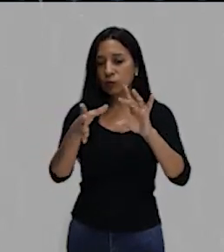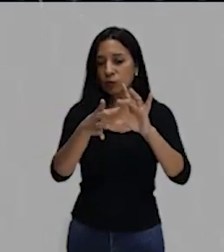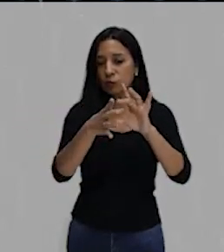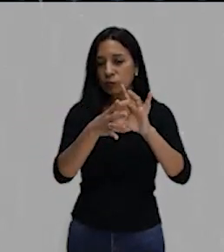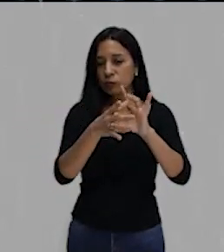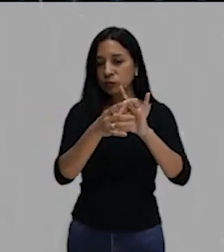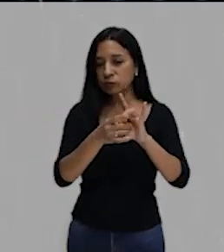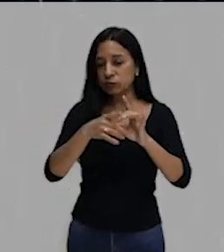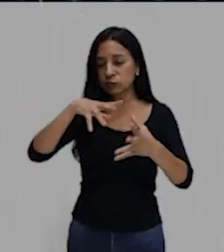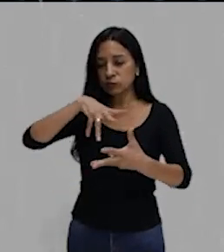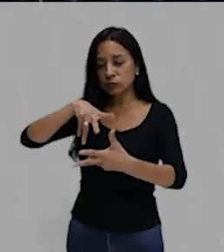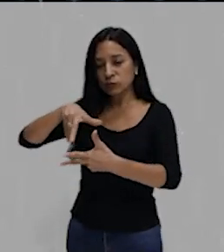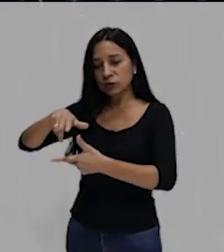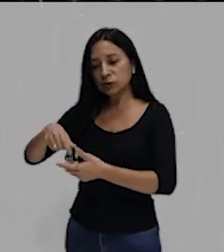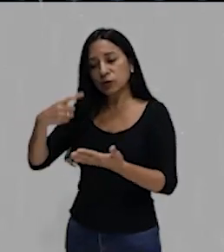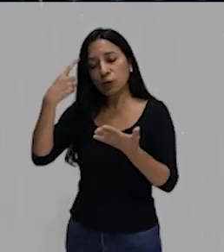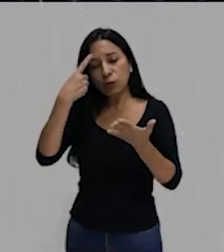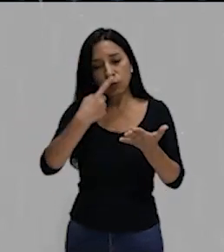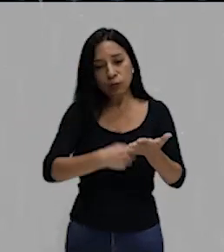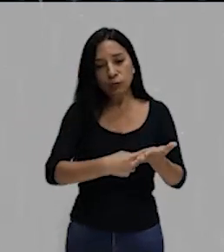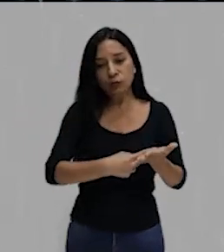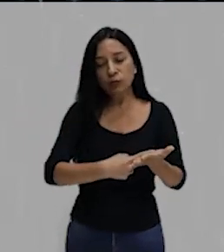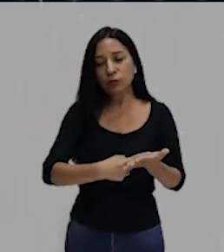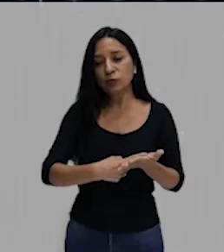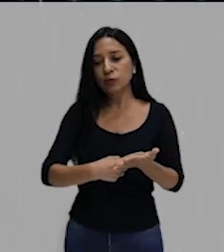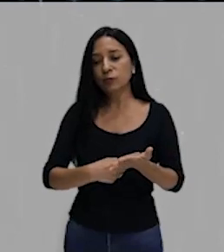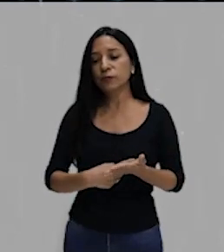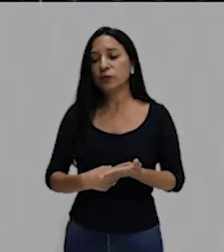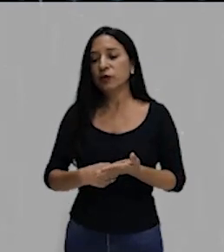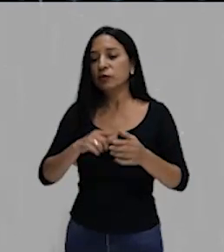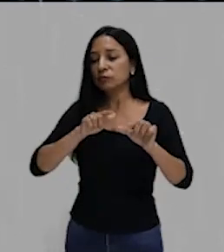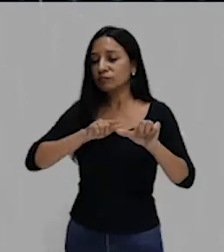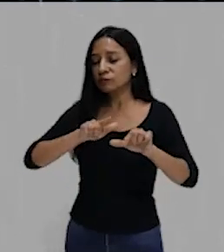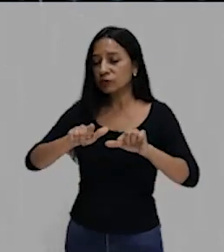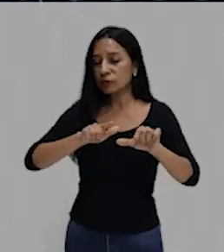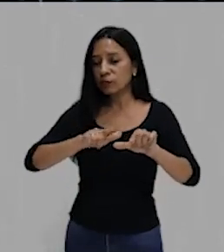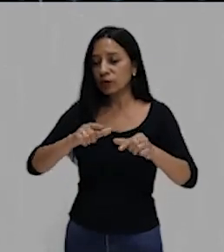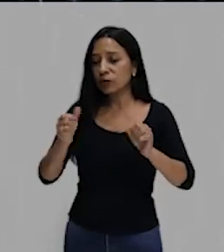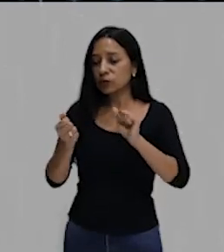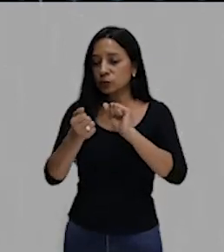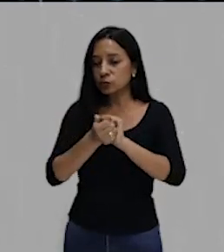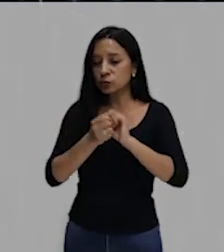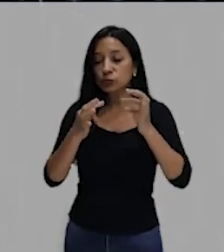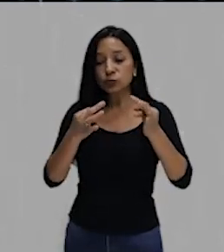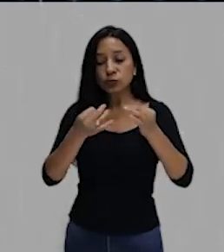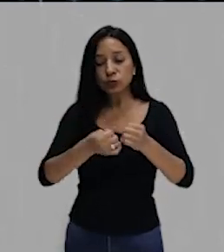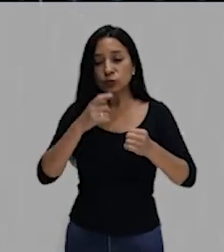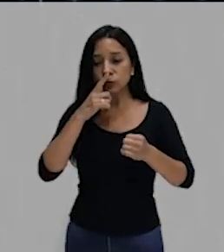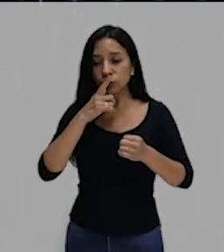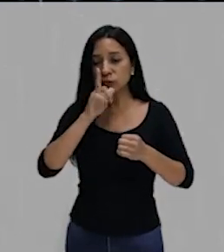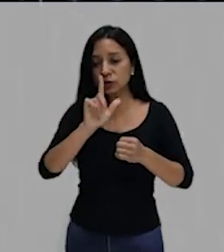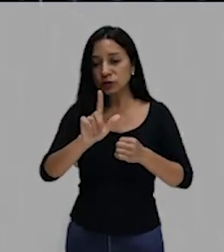maneira integrada, todos conseguem o benefício que vai trazer